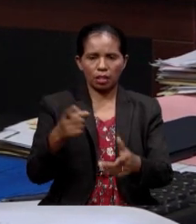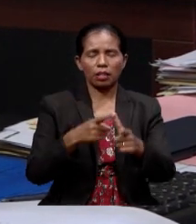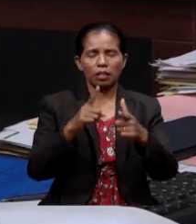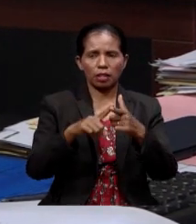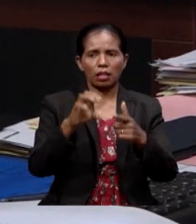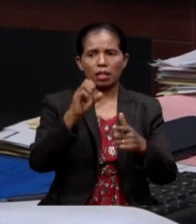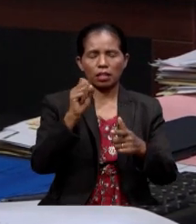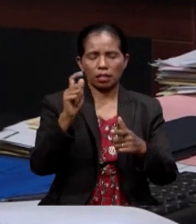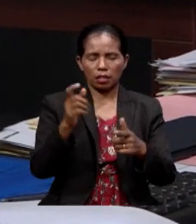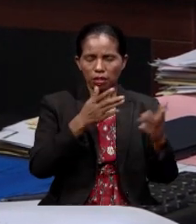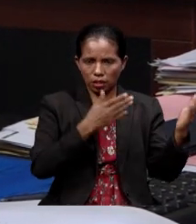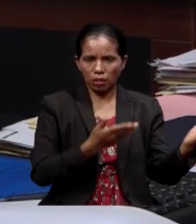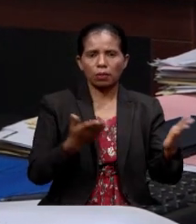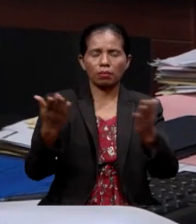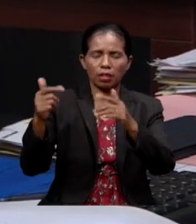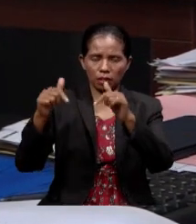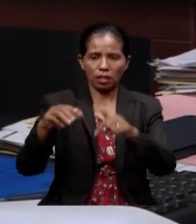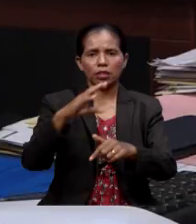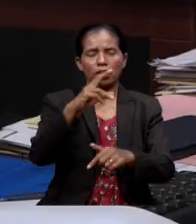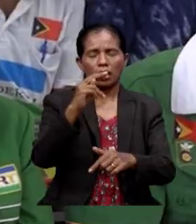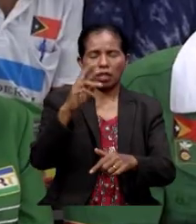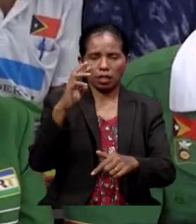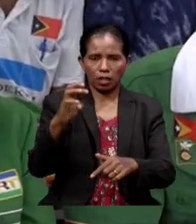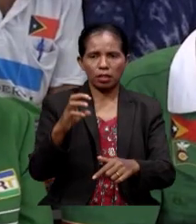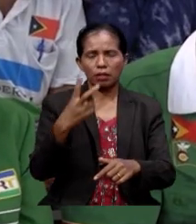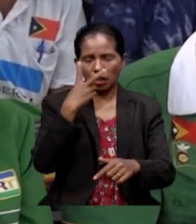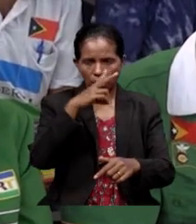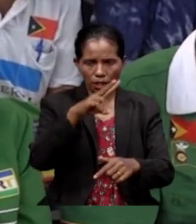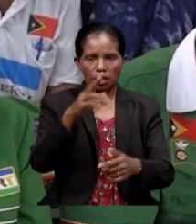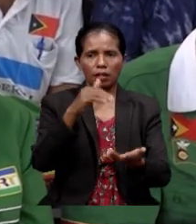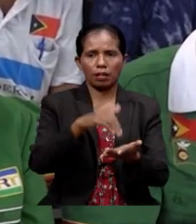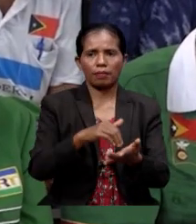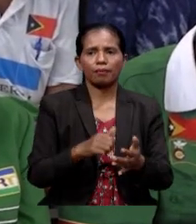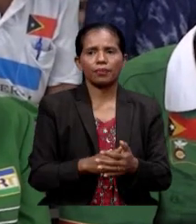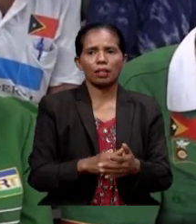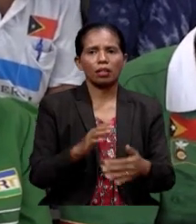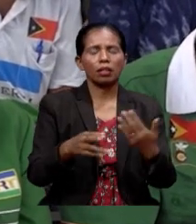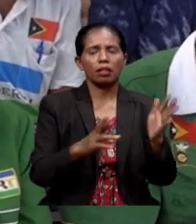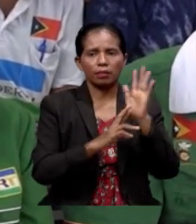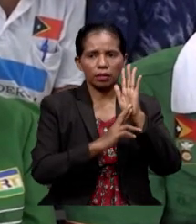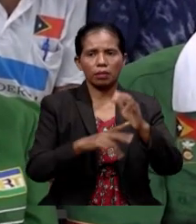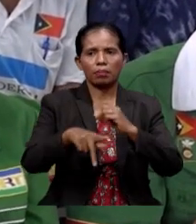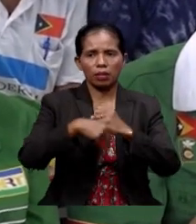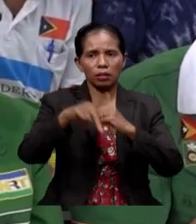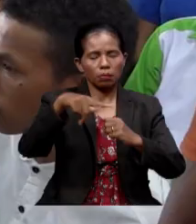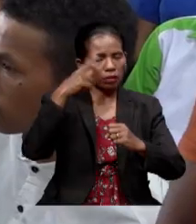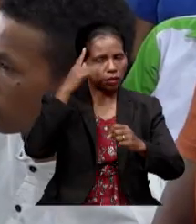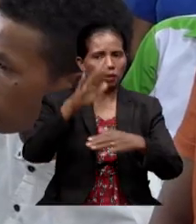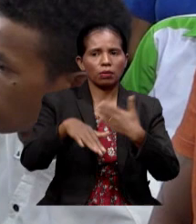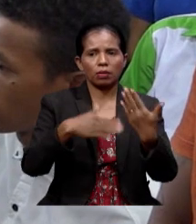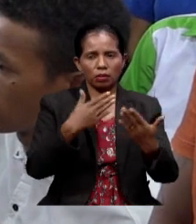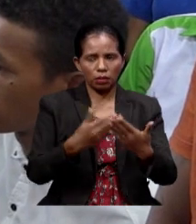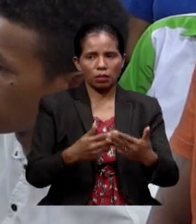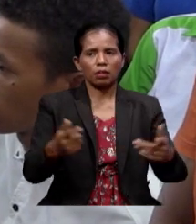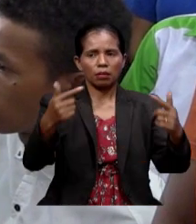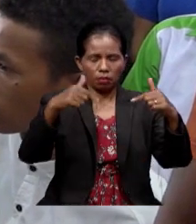esta se luri mai a CNE. E depois se na verificação. E depois se convida o teu representante do partido político, se rotu, mais a